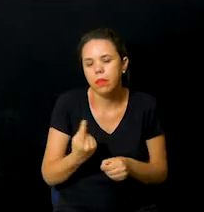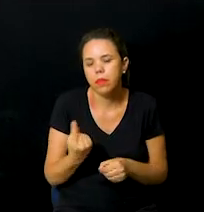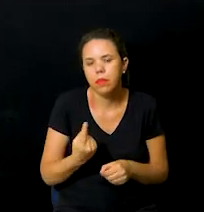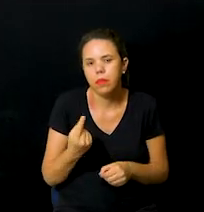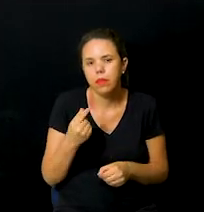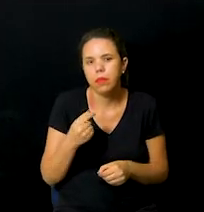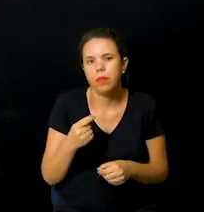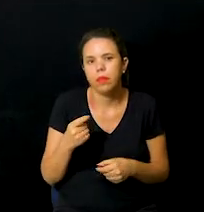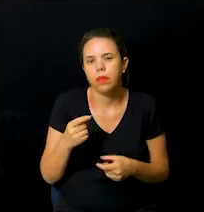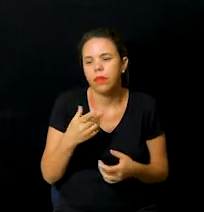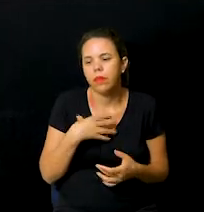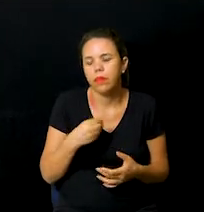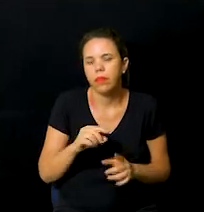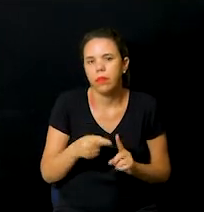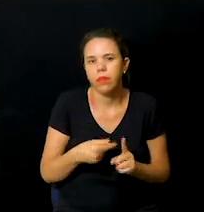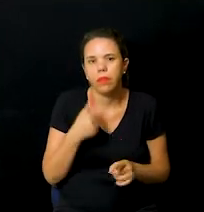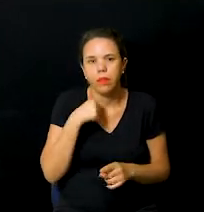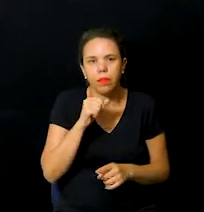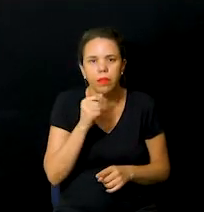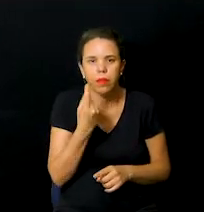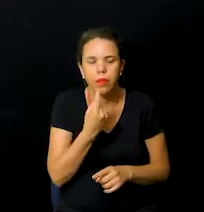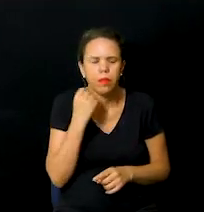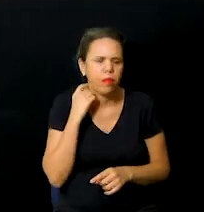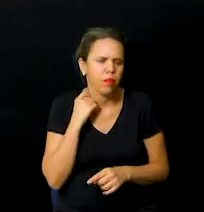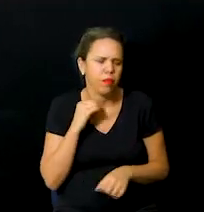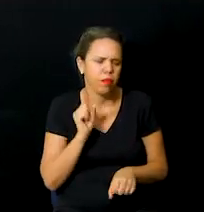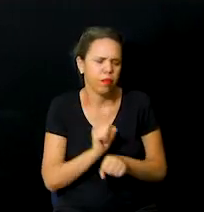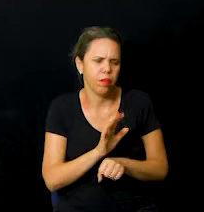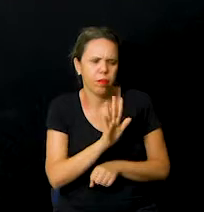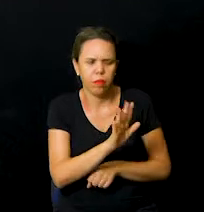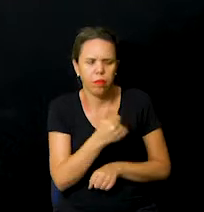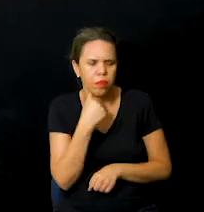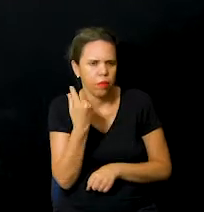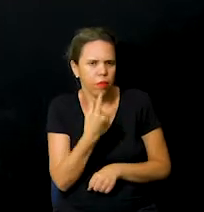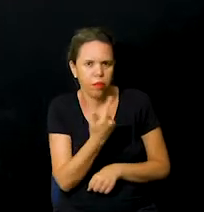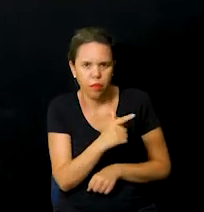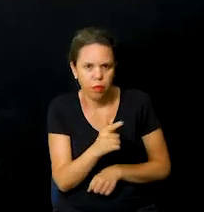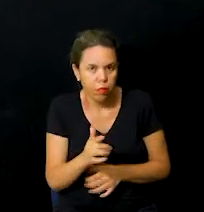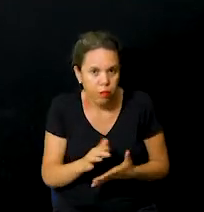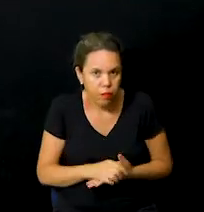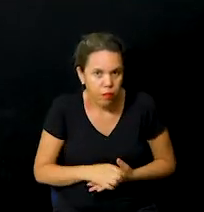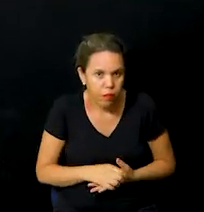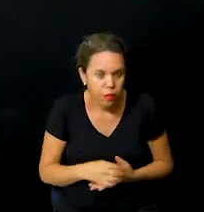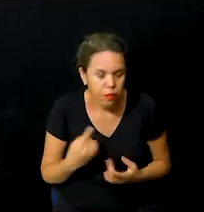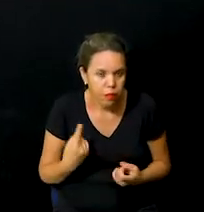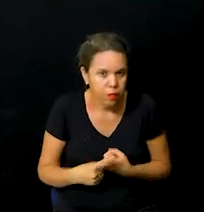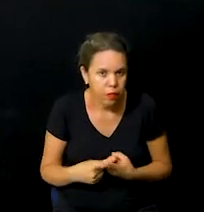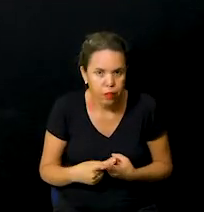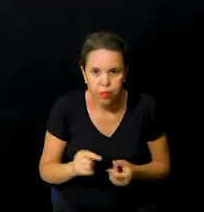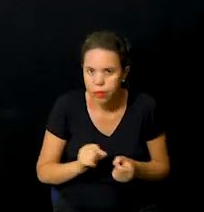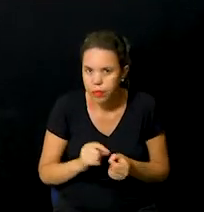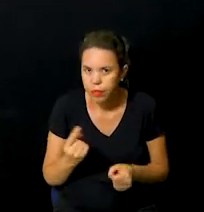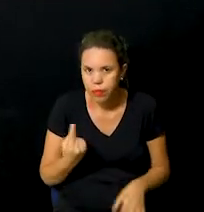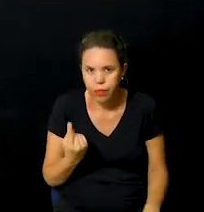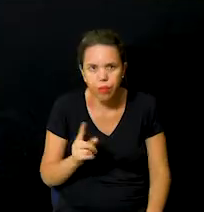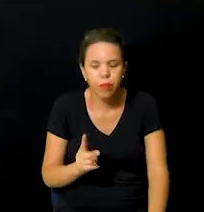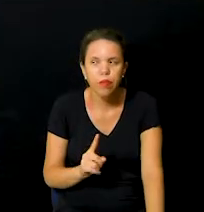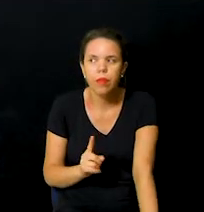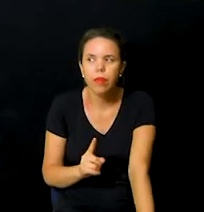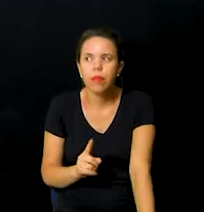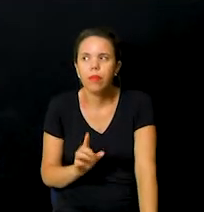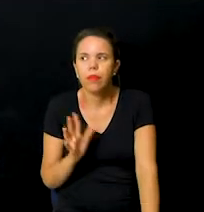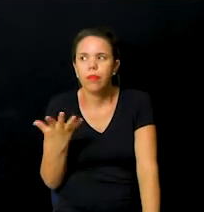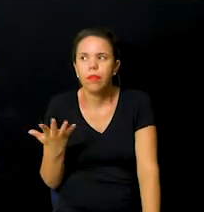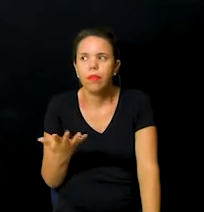fez sozinha. Então, assim, quando eu ouço até mãe solo, eu falo, peraí, não existe mãe solo, né? Porque não fez